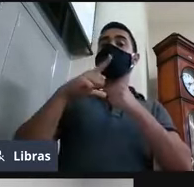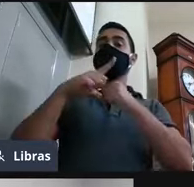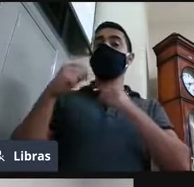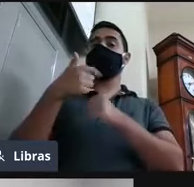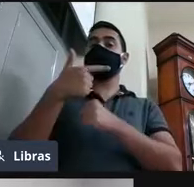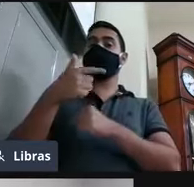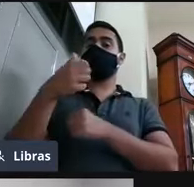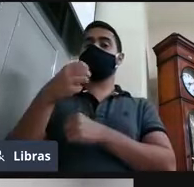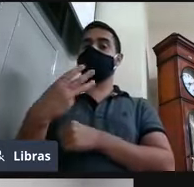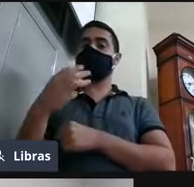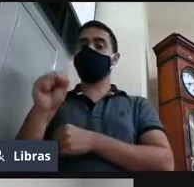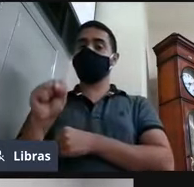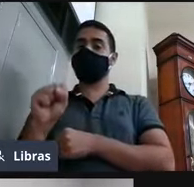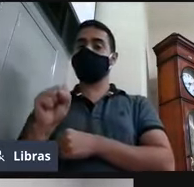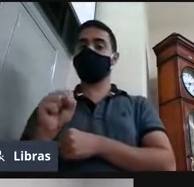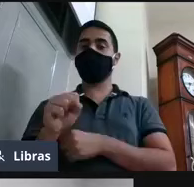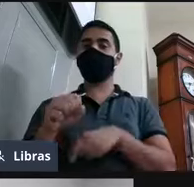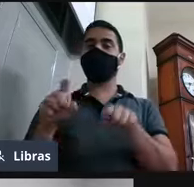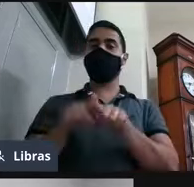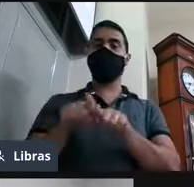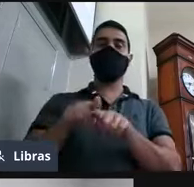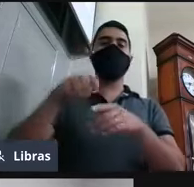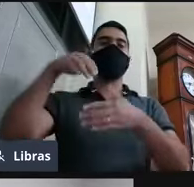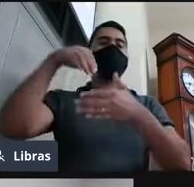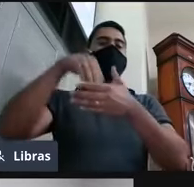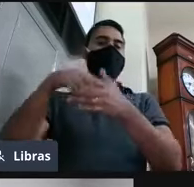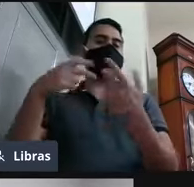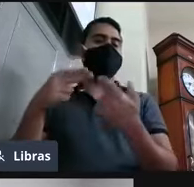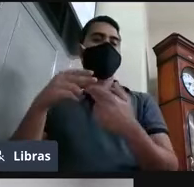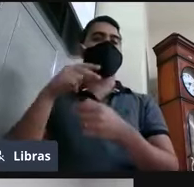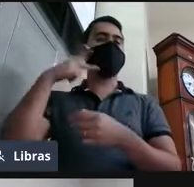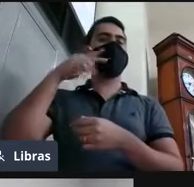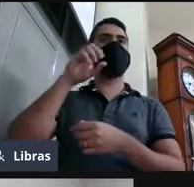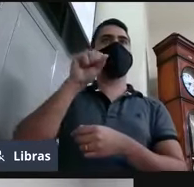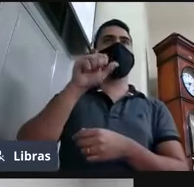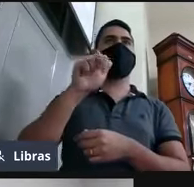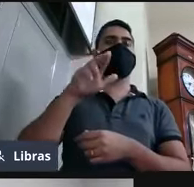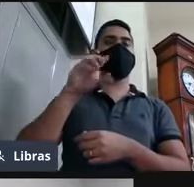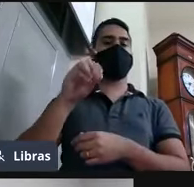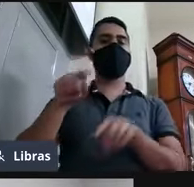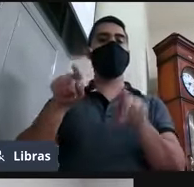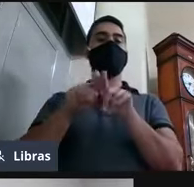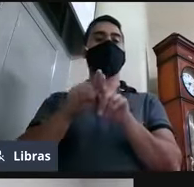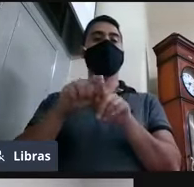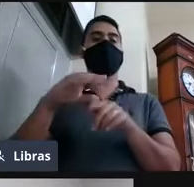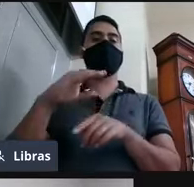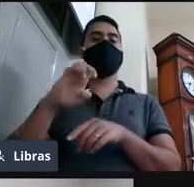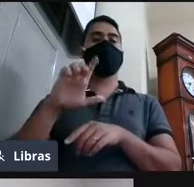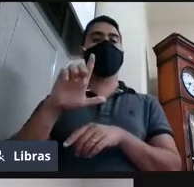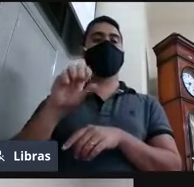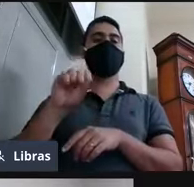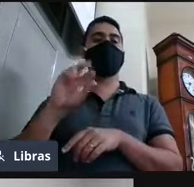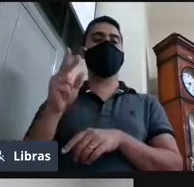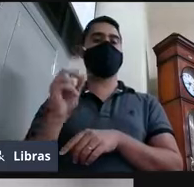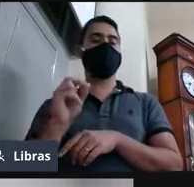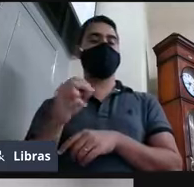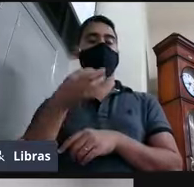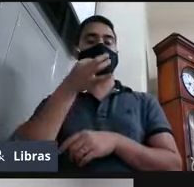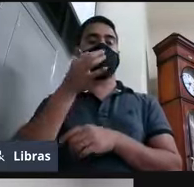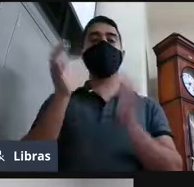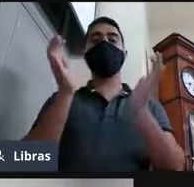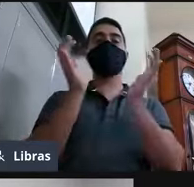18. Votam o relator, que é o Saulo Correia, e o Celcinho do Bar. Esse é o parecer da comissão. Agora eu